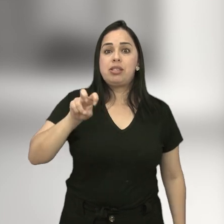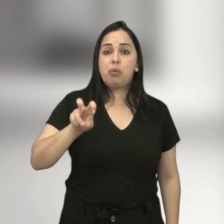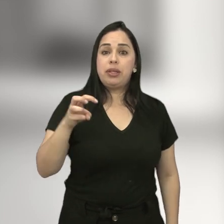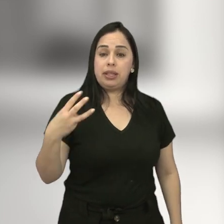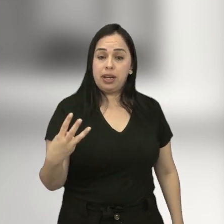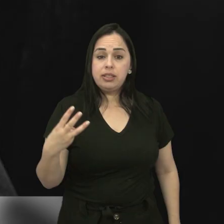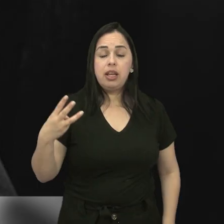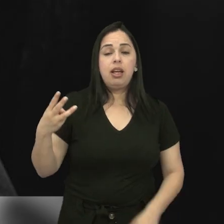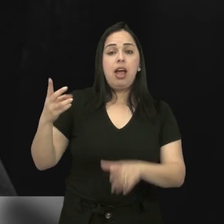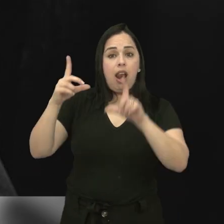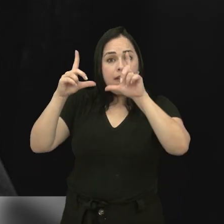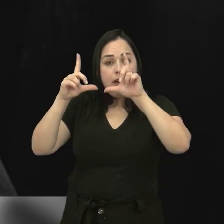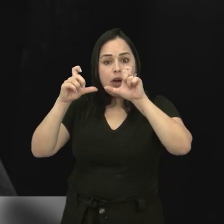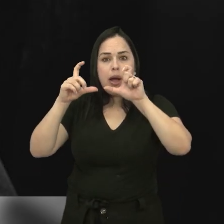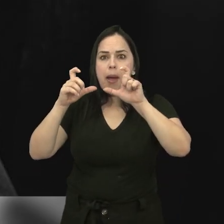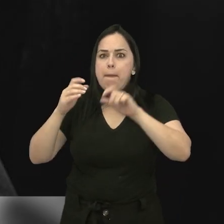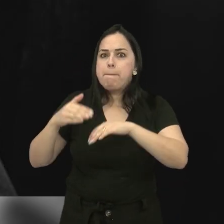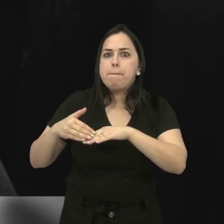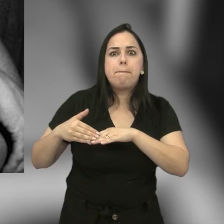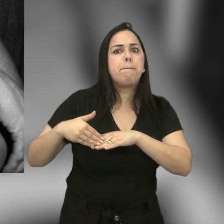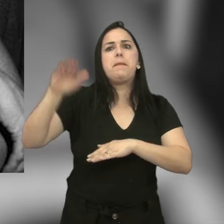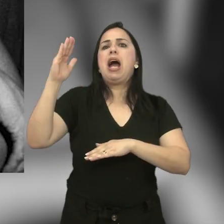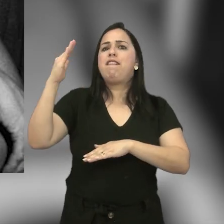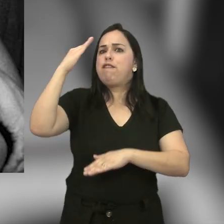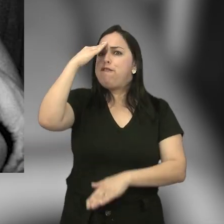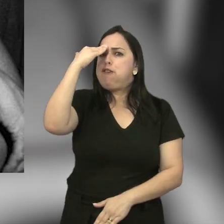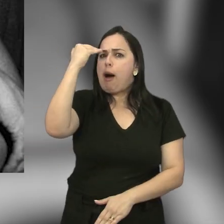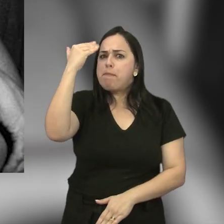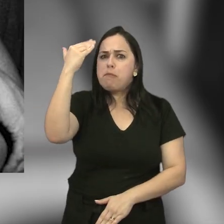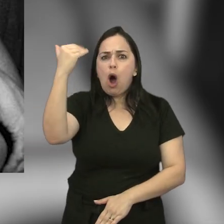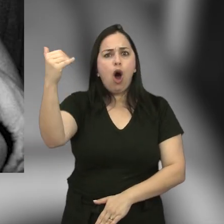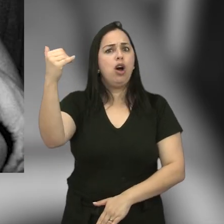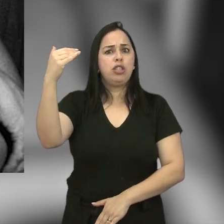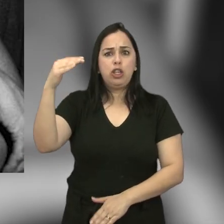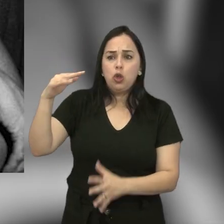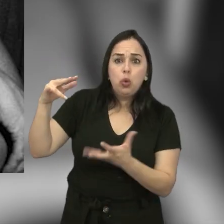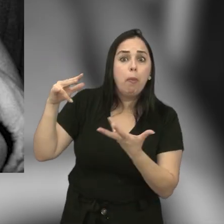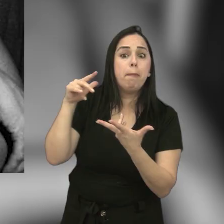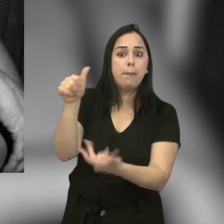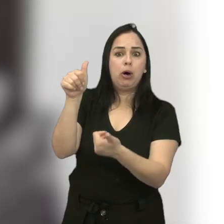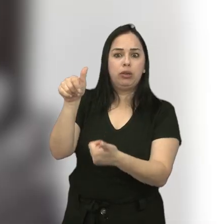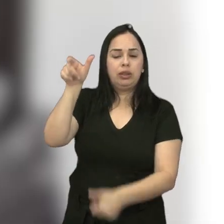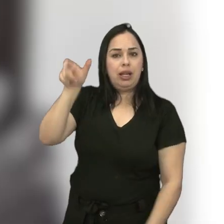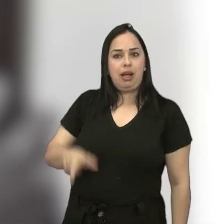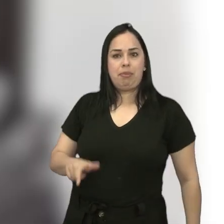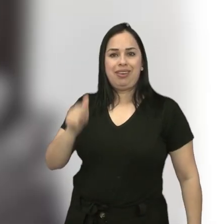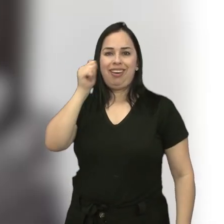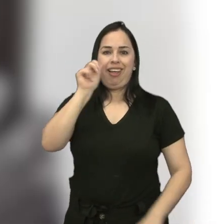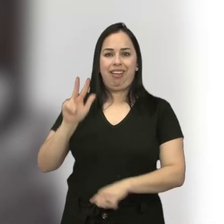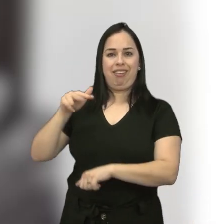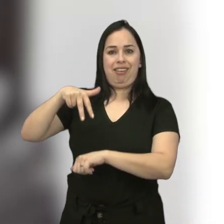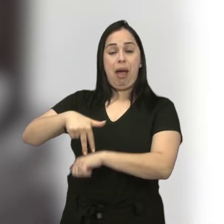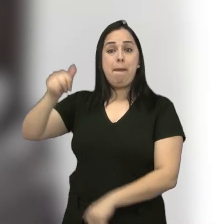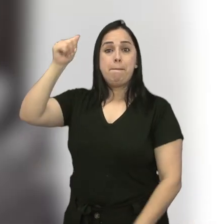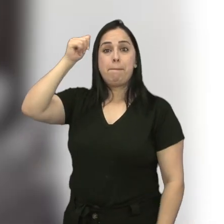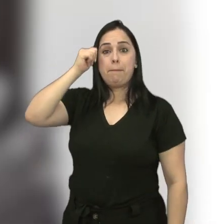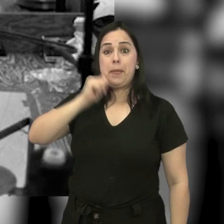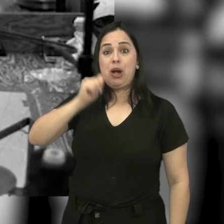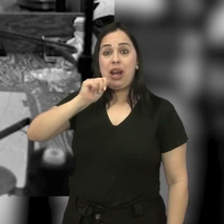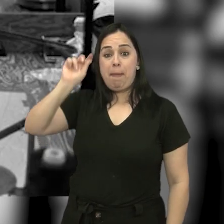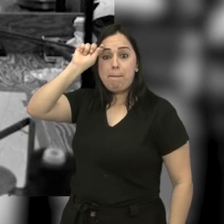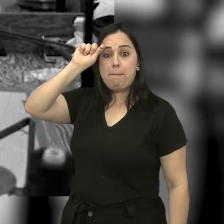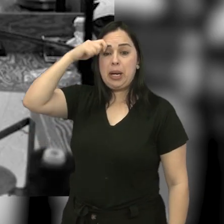artistas contemporâneas mais influentes do mundo. Como mulher preta, trouxe à tona questões como identidade cultural,